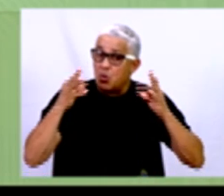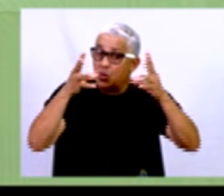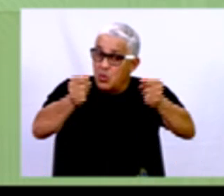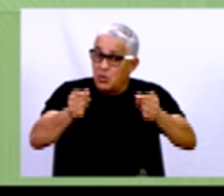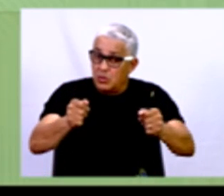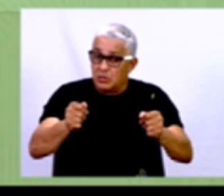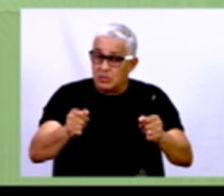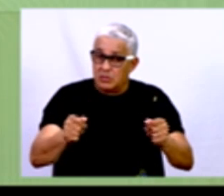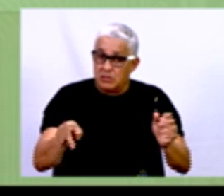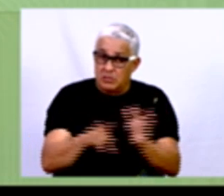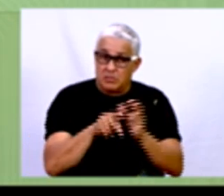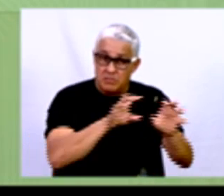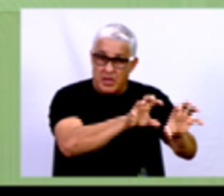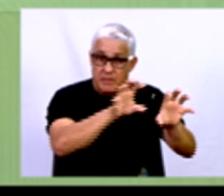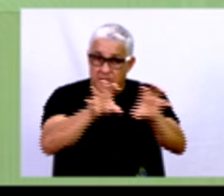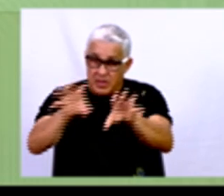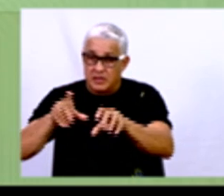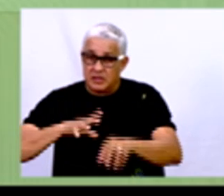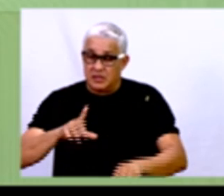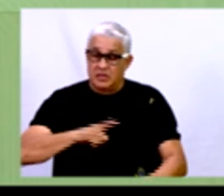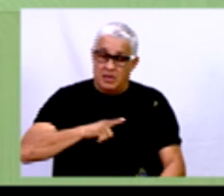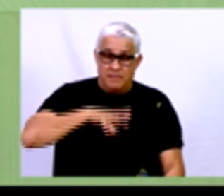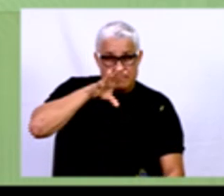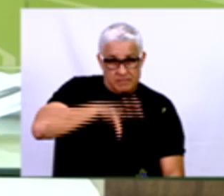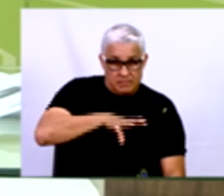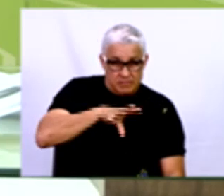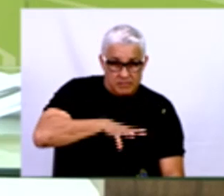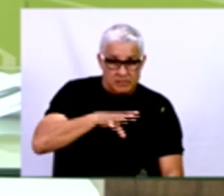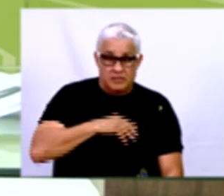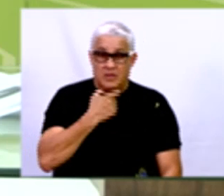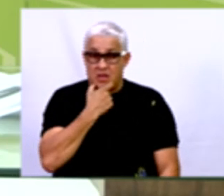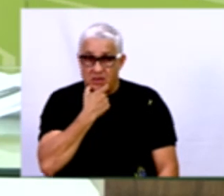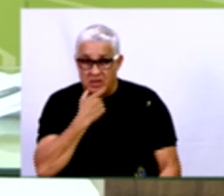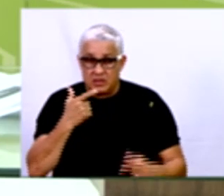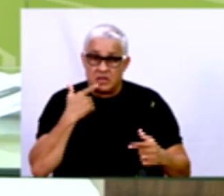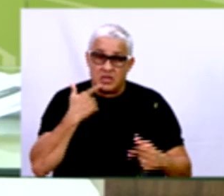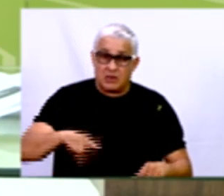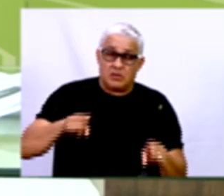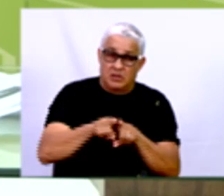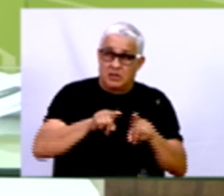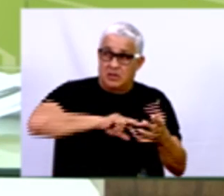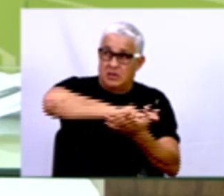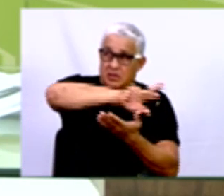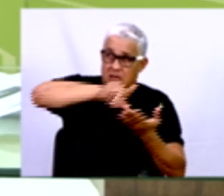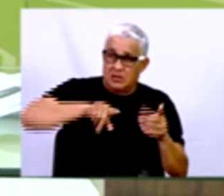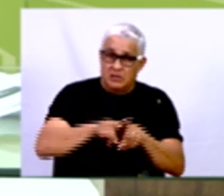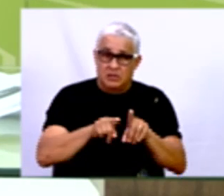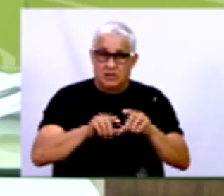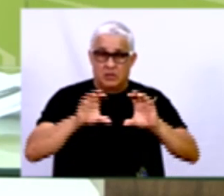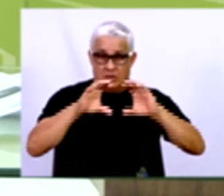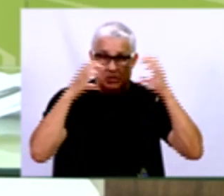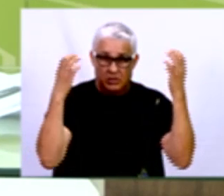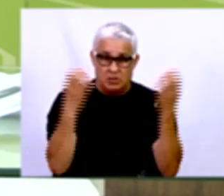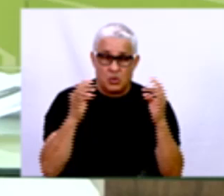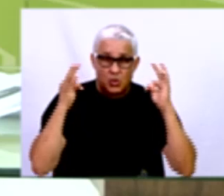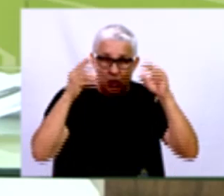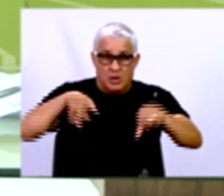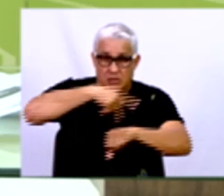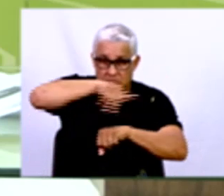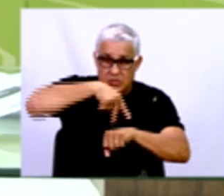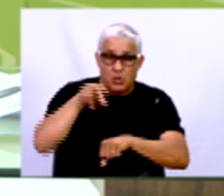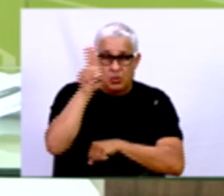nós temos a língua portuguesa, a língua inglesa, dentre tantas que existem por aí, né, que uma comunidade inteira, um país